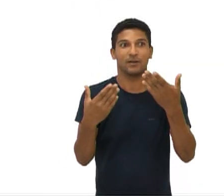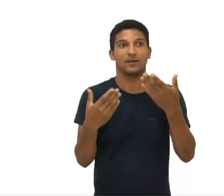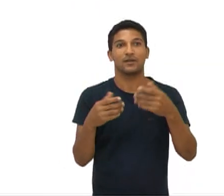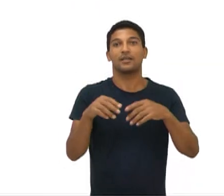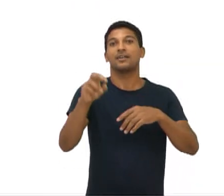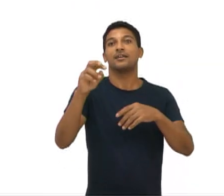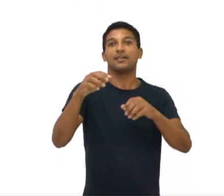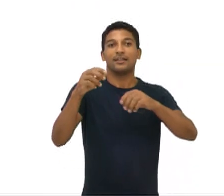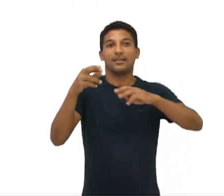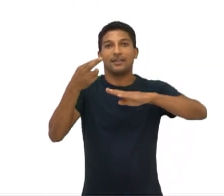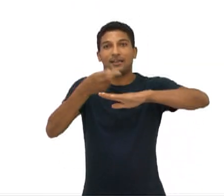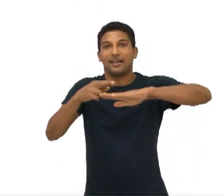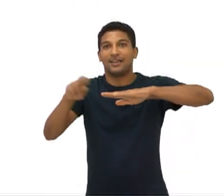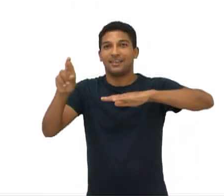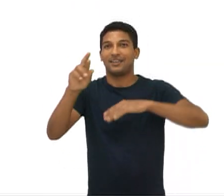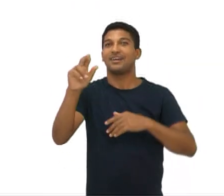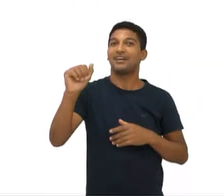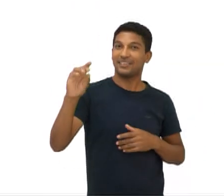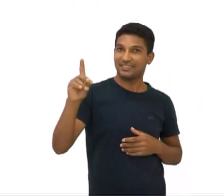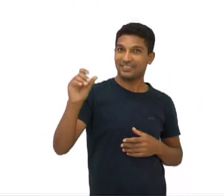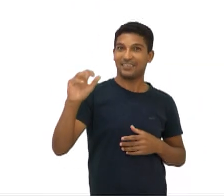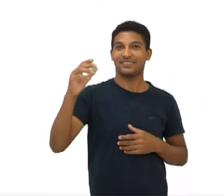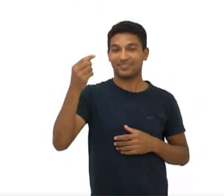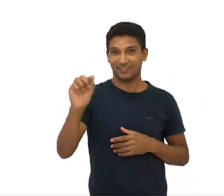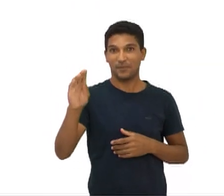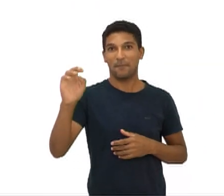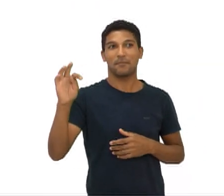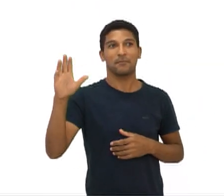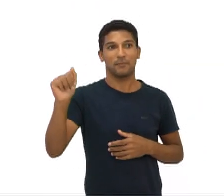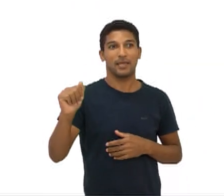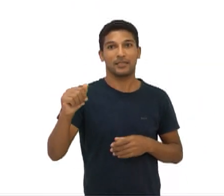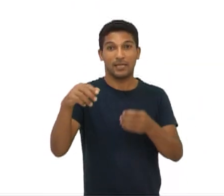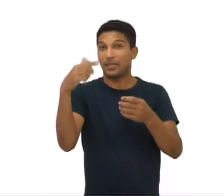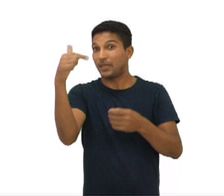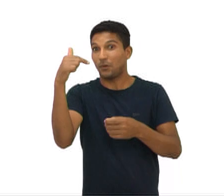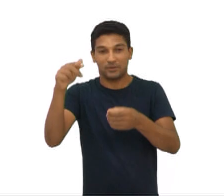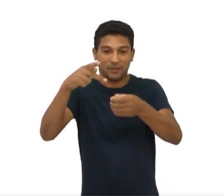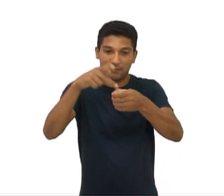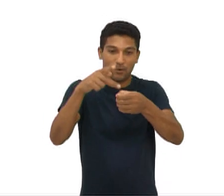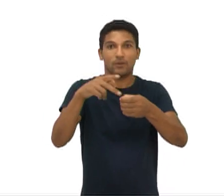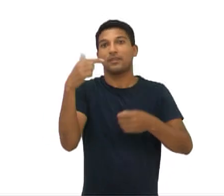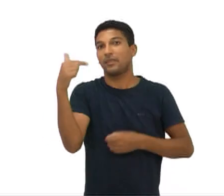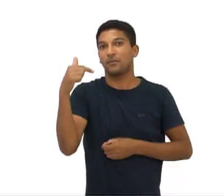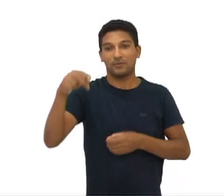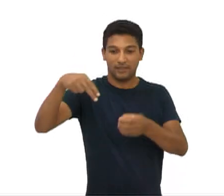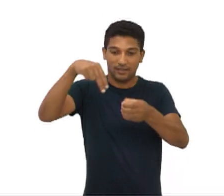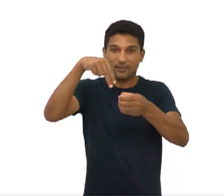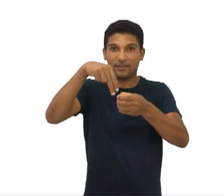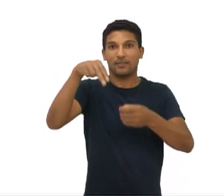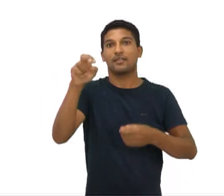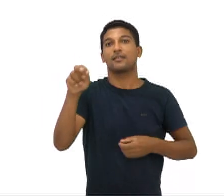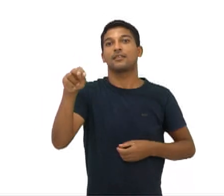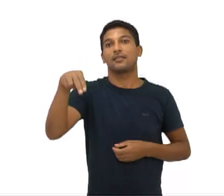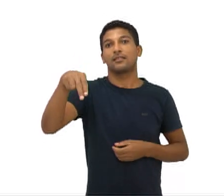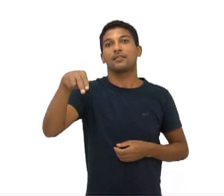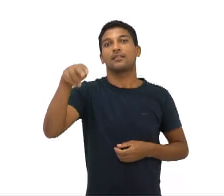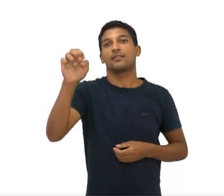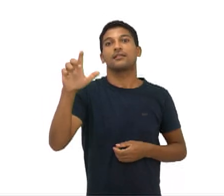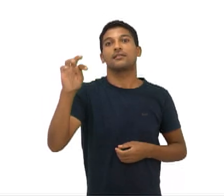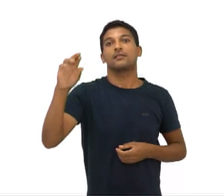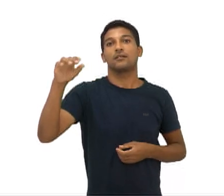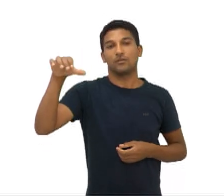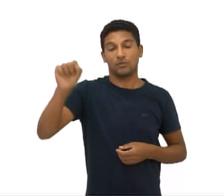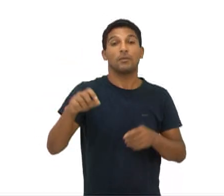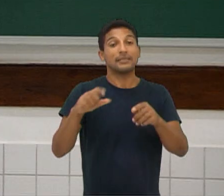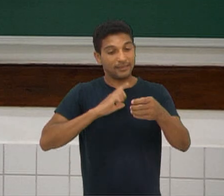é composta por prótons e não é composta por nêutrons, mas ela é composta por